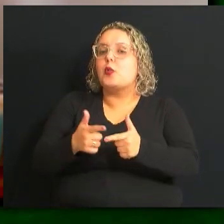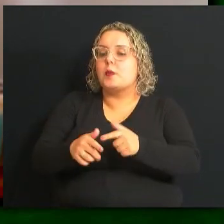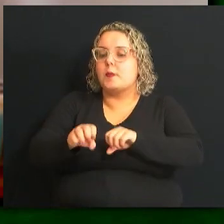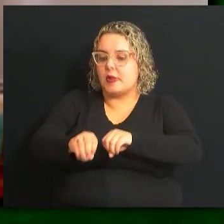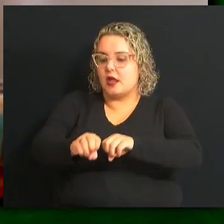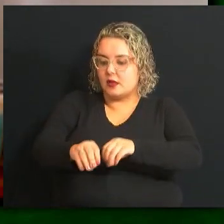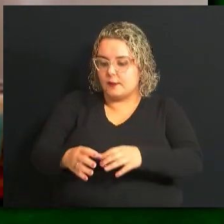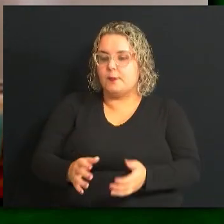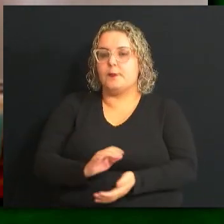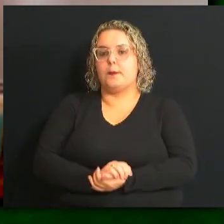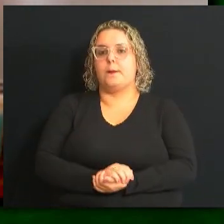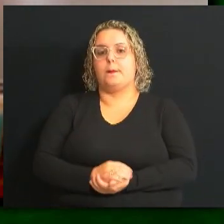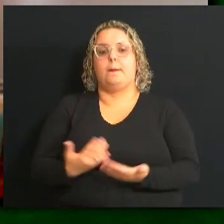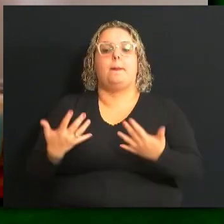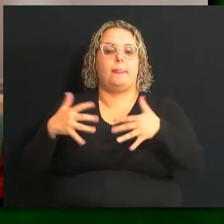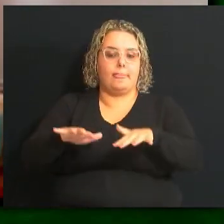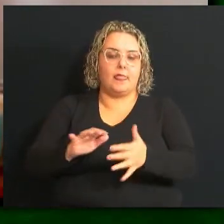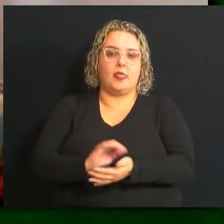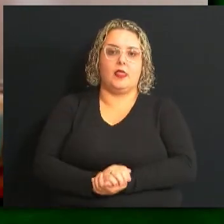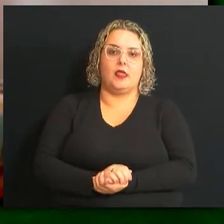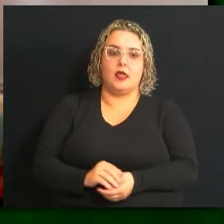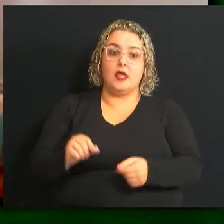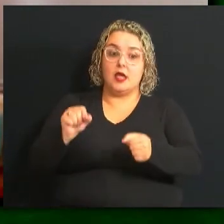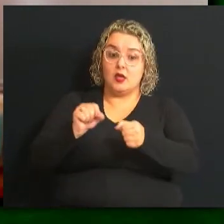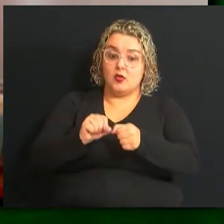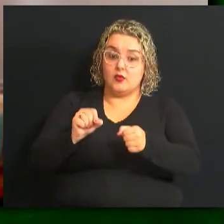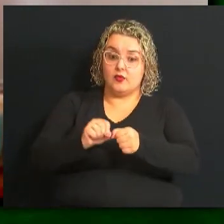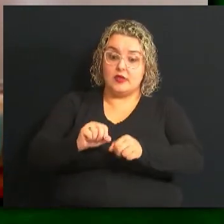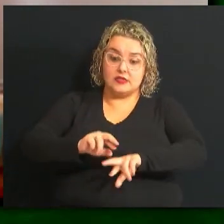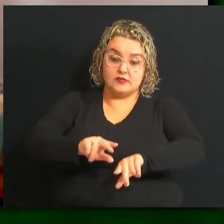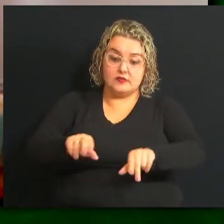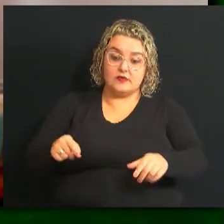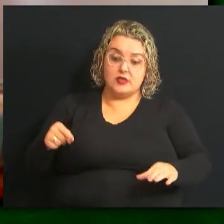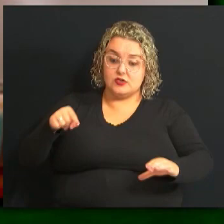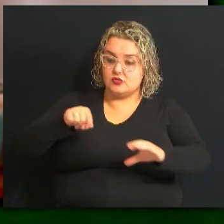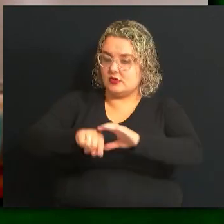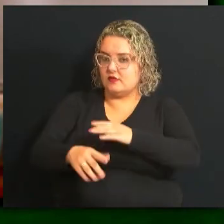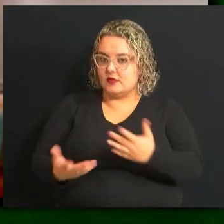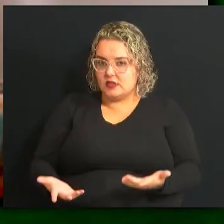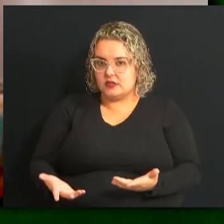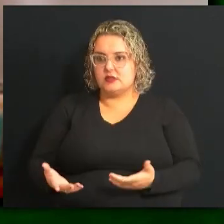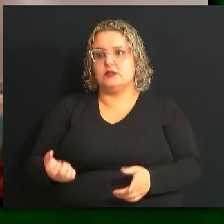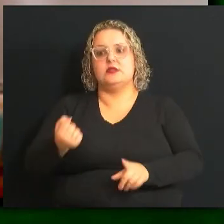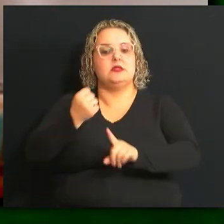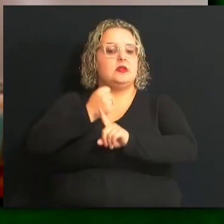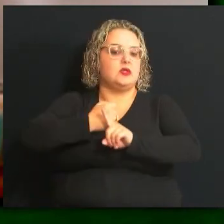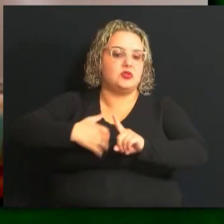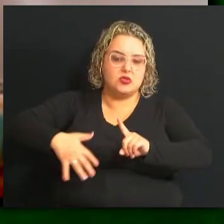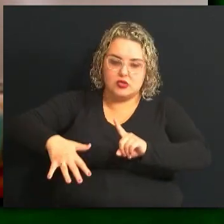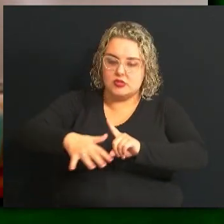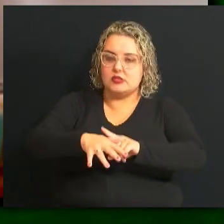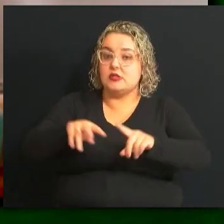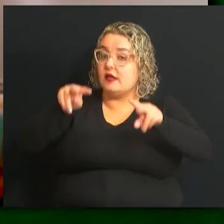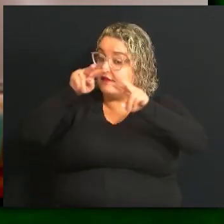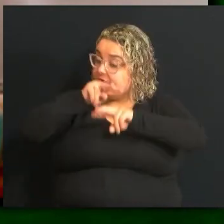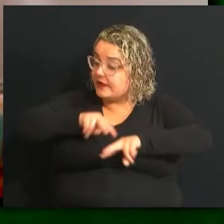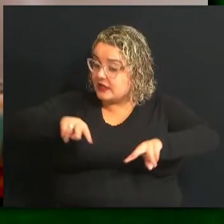educação inclusiva fez muitos avanços, né, do ponto de vista da sociedade, da visão que a